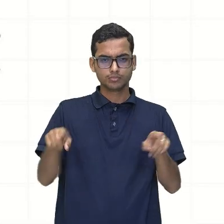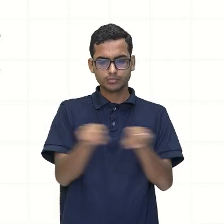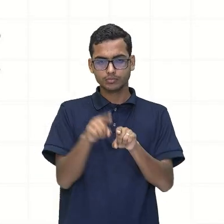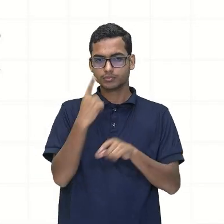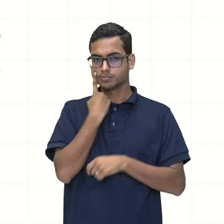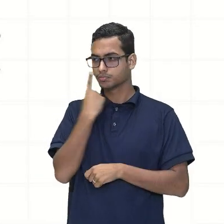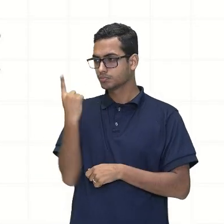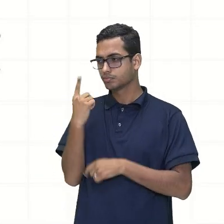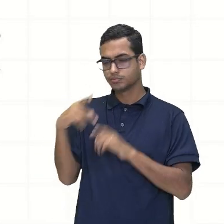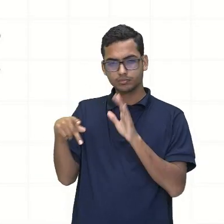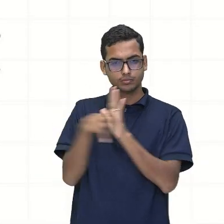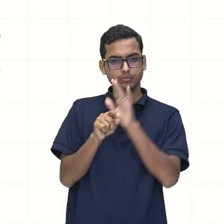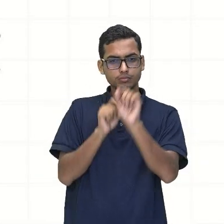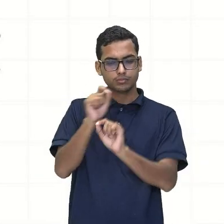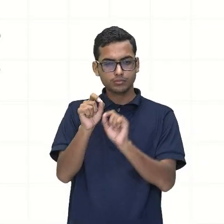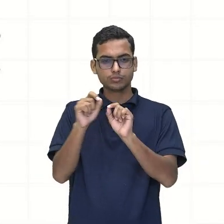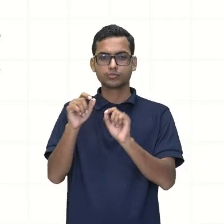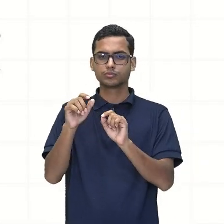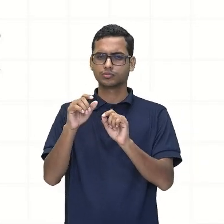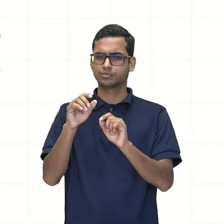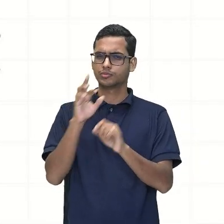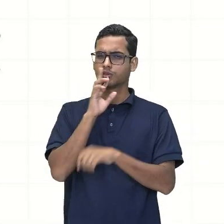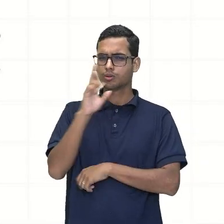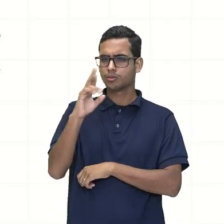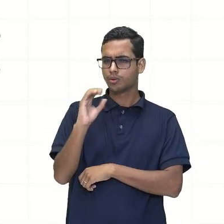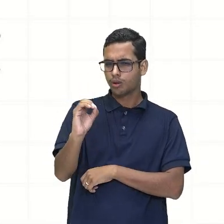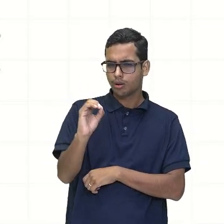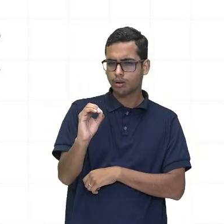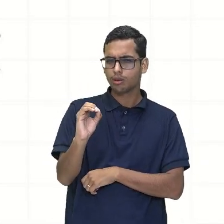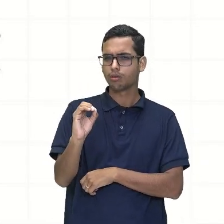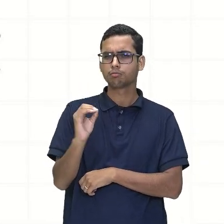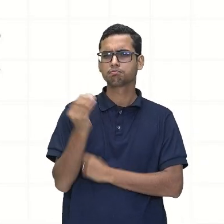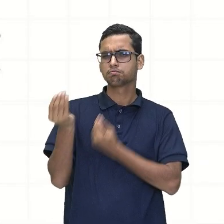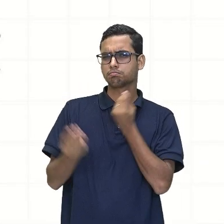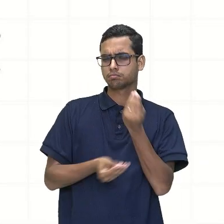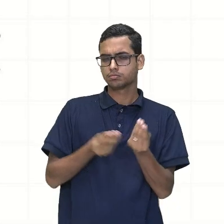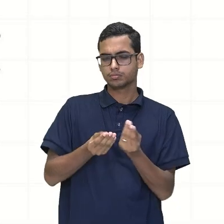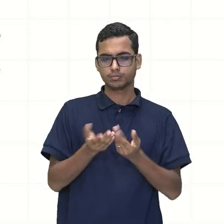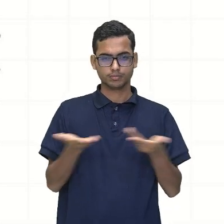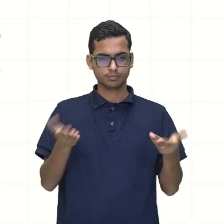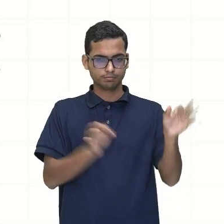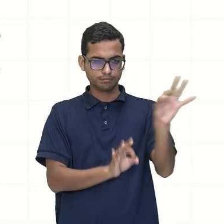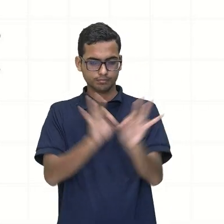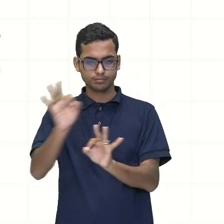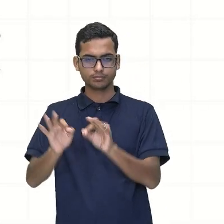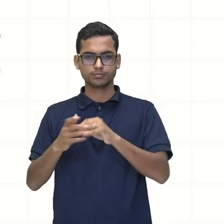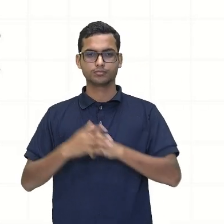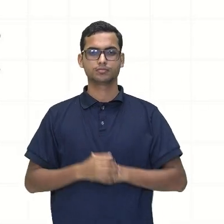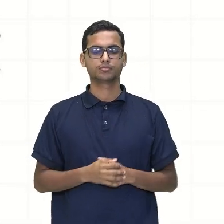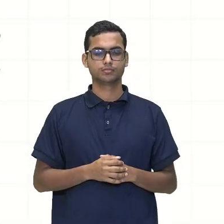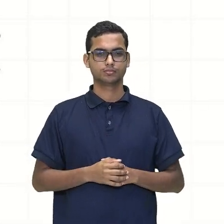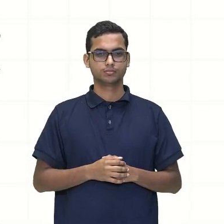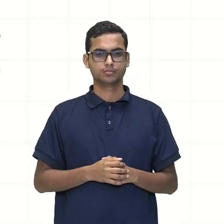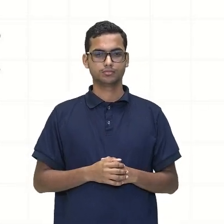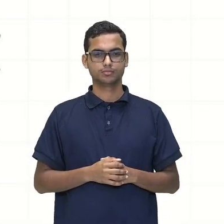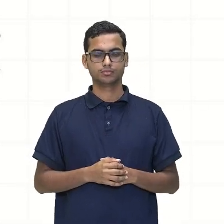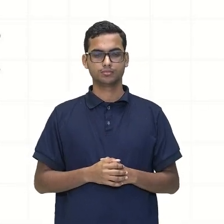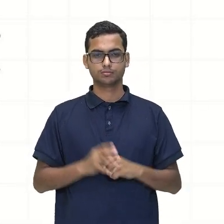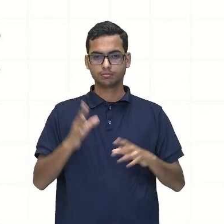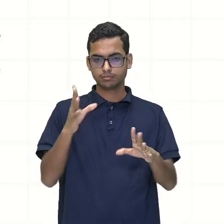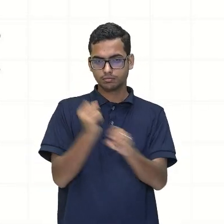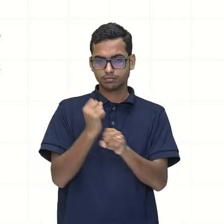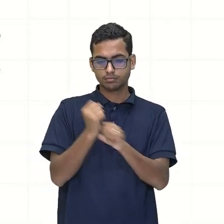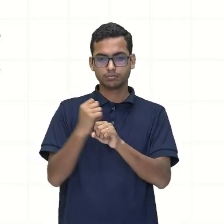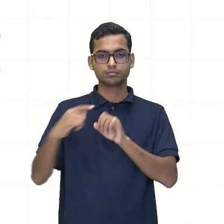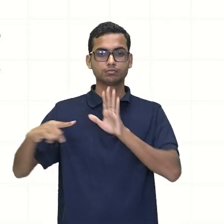esse resultado por 0? Então, agora a gente vai pegar o valor que a gente calculou de